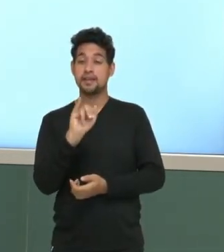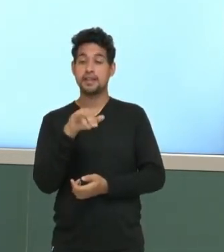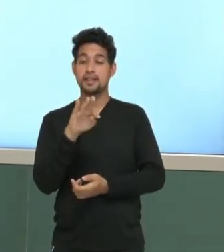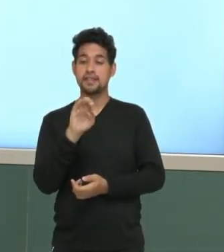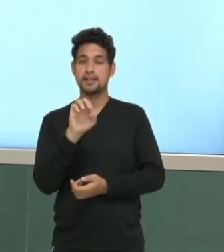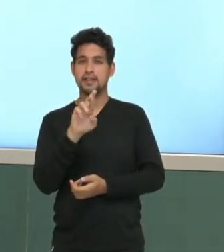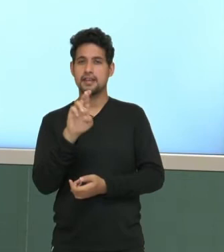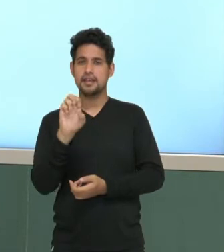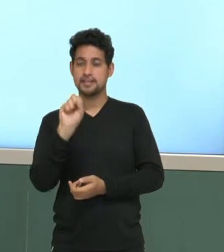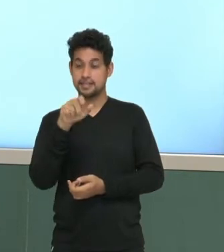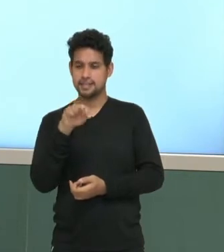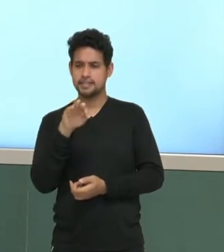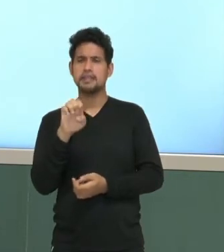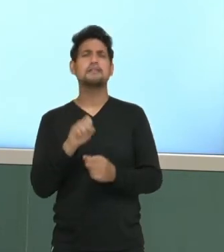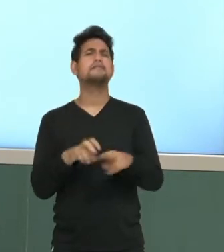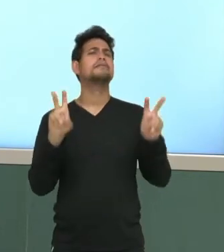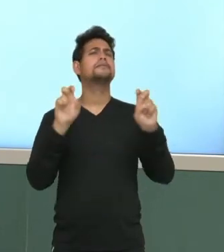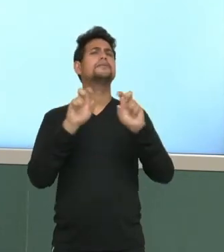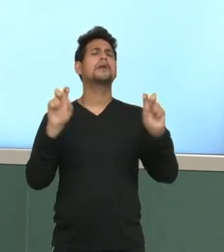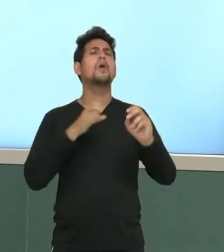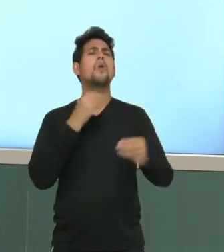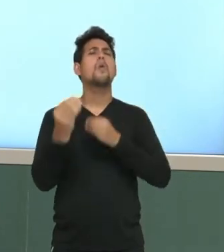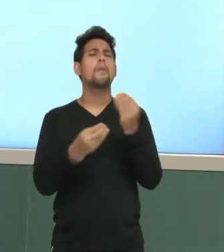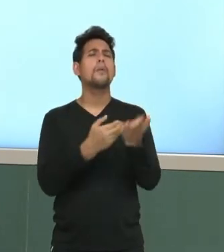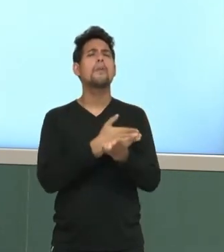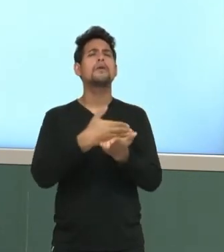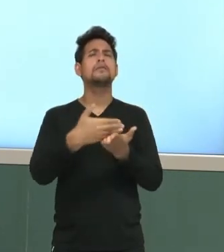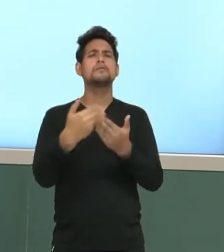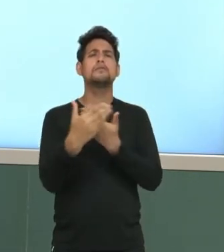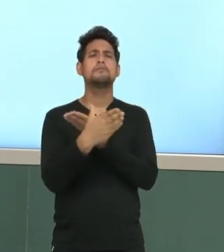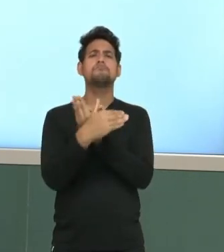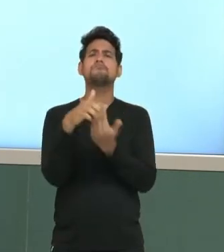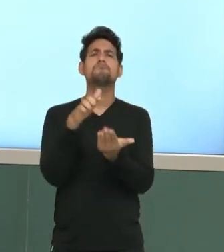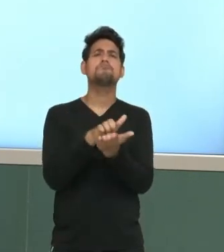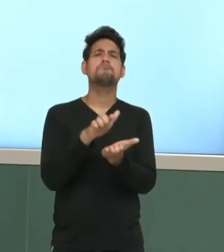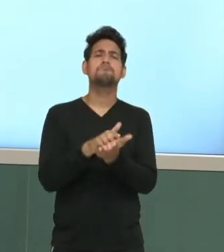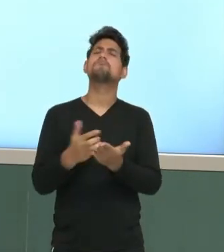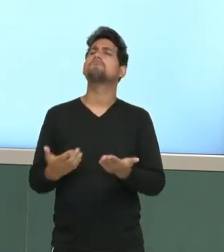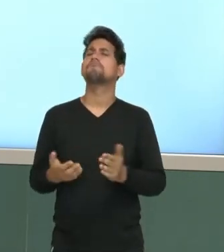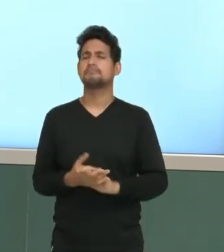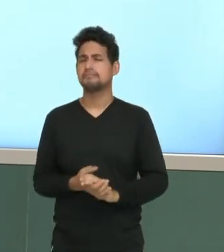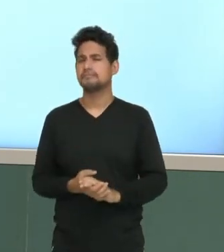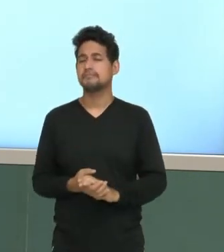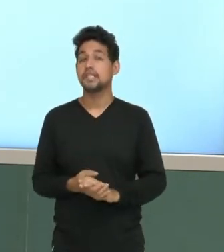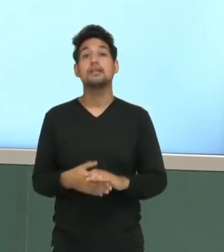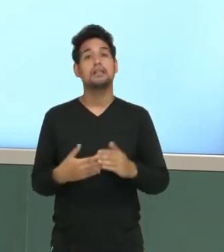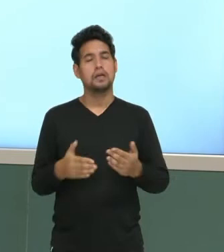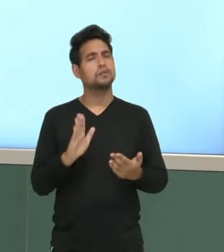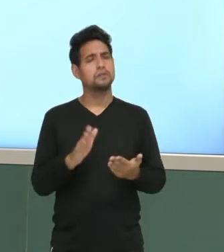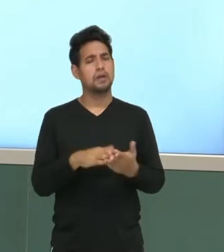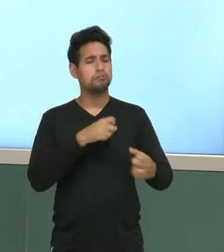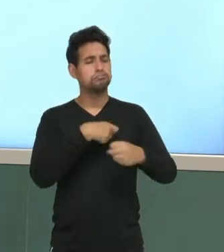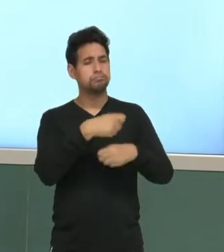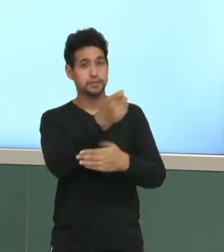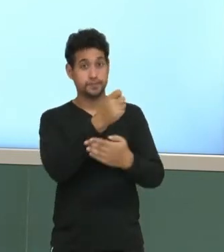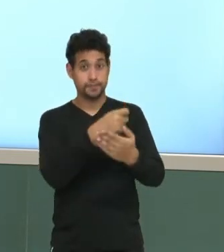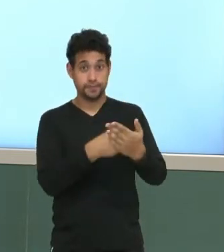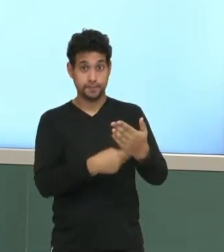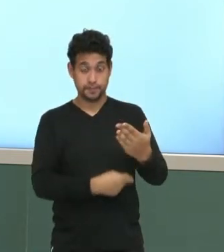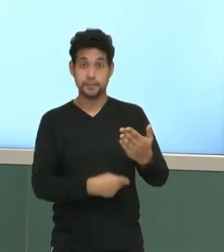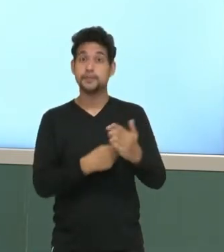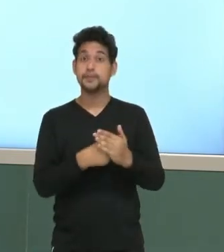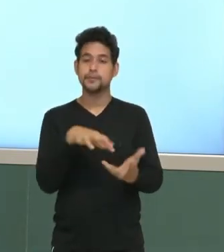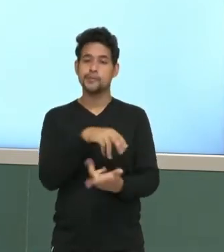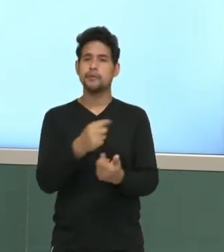cujo título é Como Surgiu o Origami? Essa reportagem foi escrita pela redação do Mundo